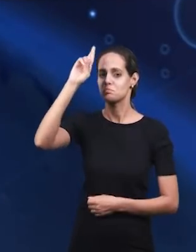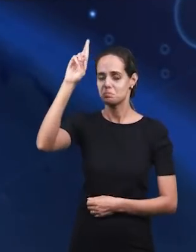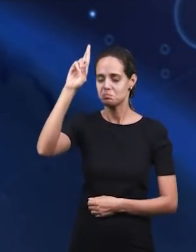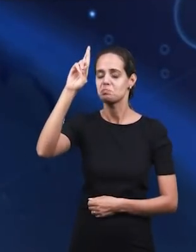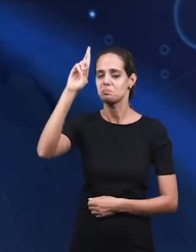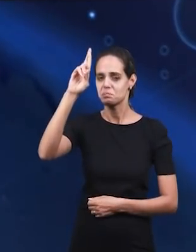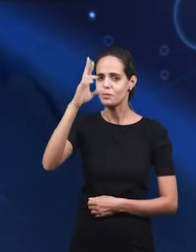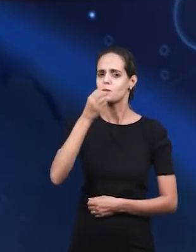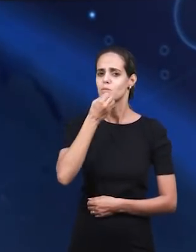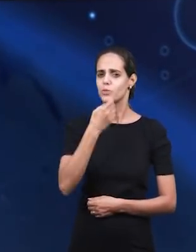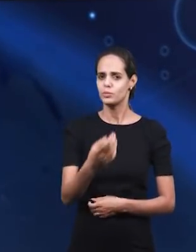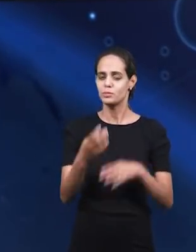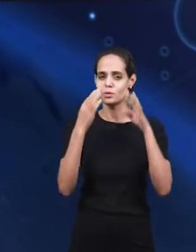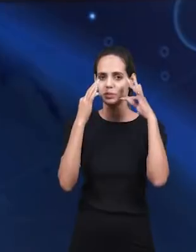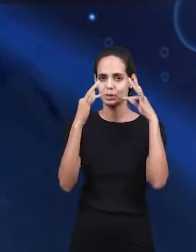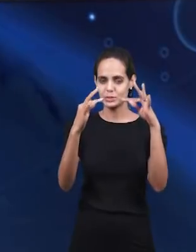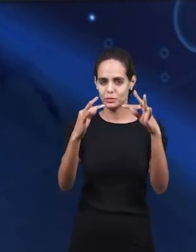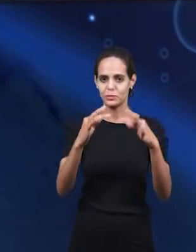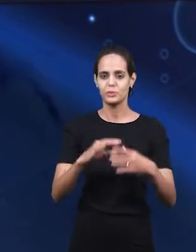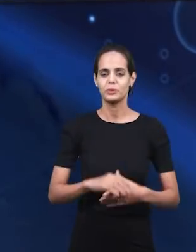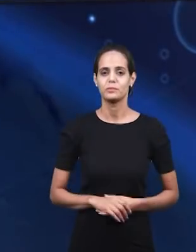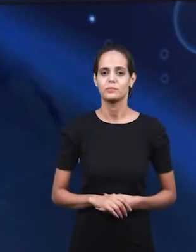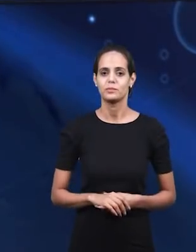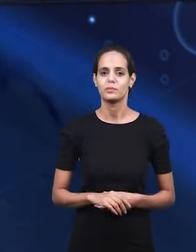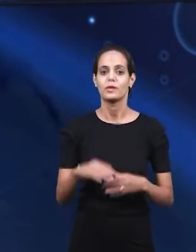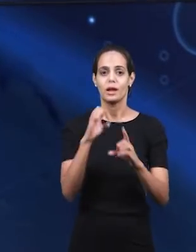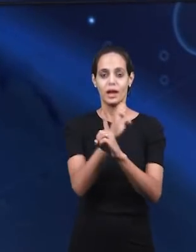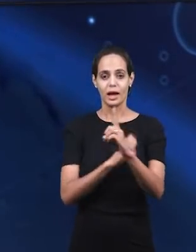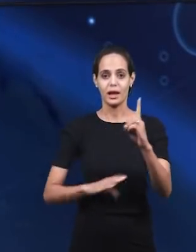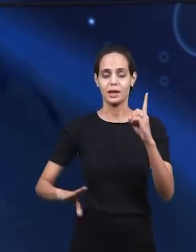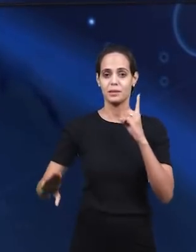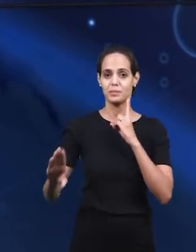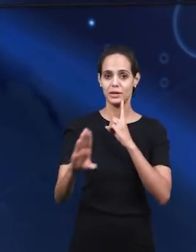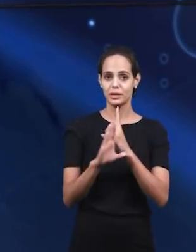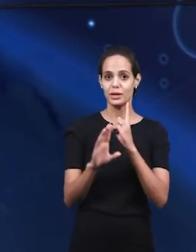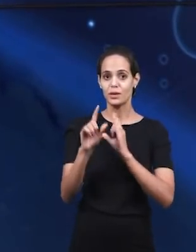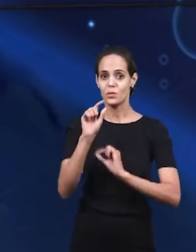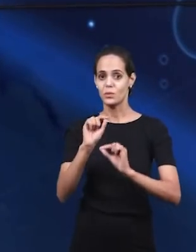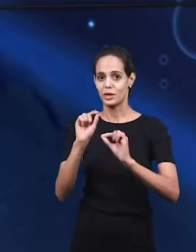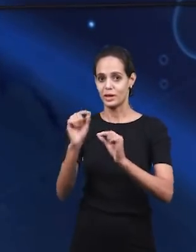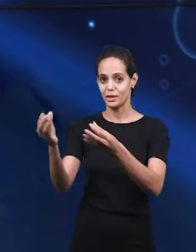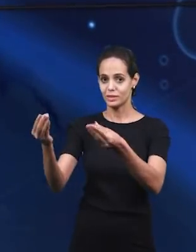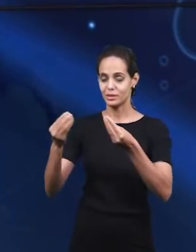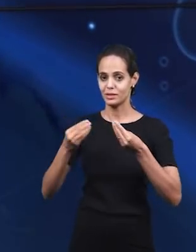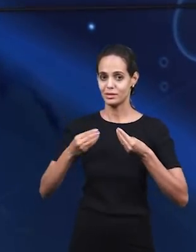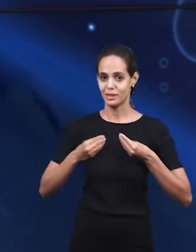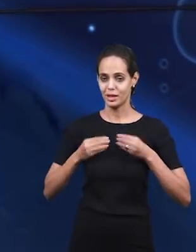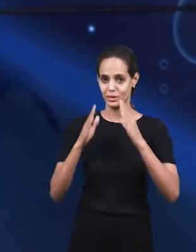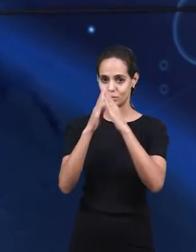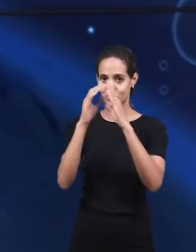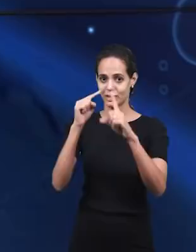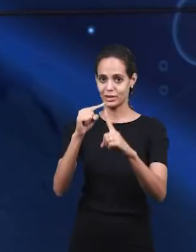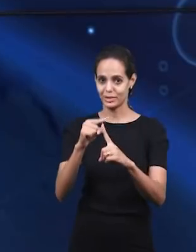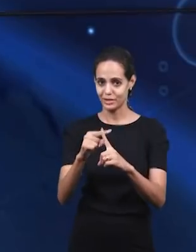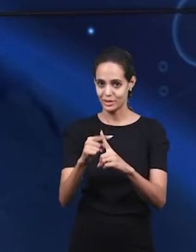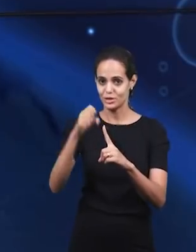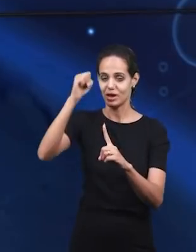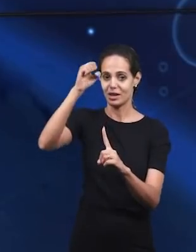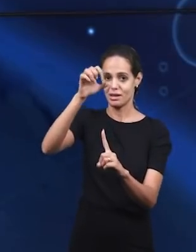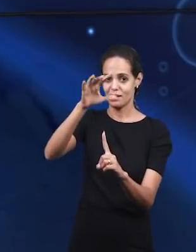Esse recurso da Escola Bíblica Dominical tem permitido à igreja crescer na graça e crescer